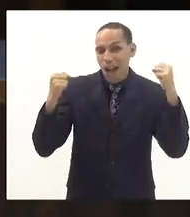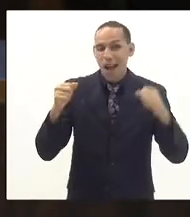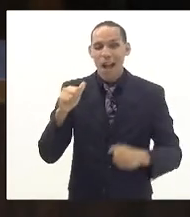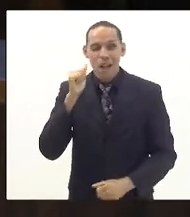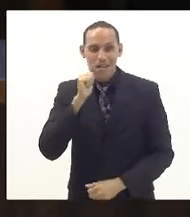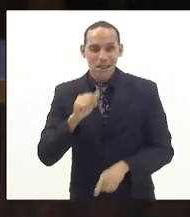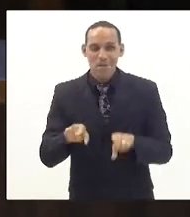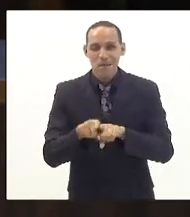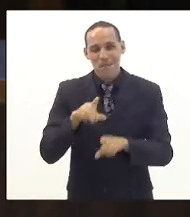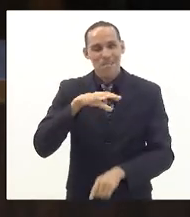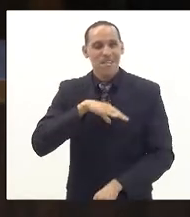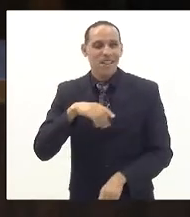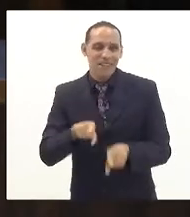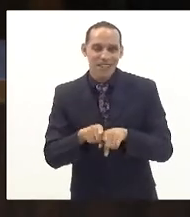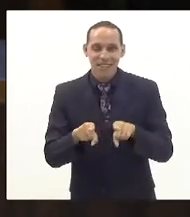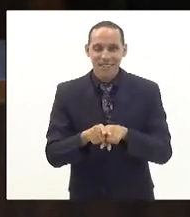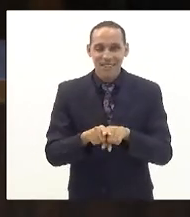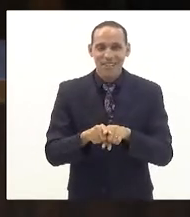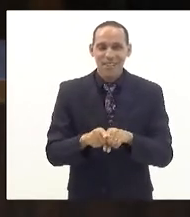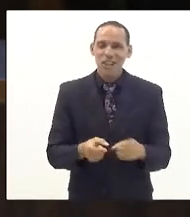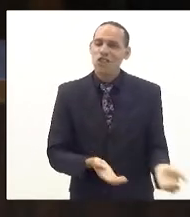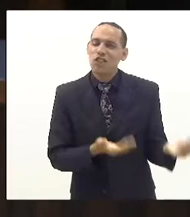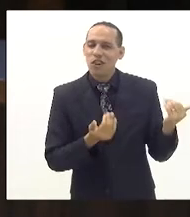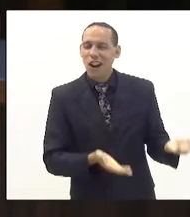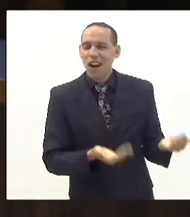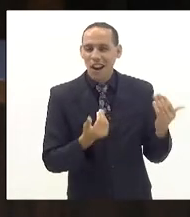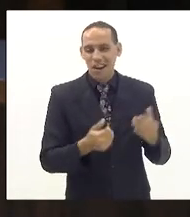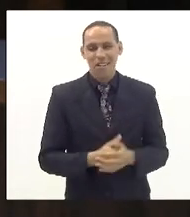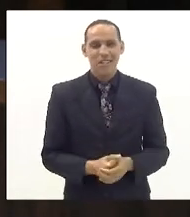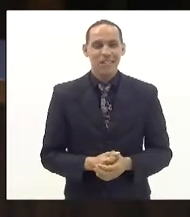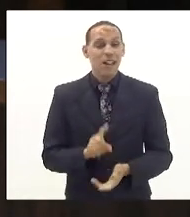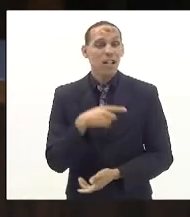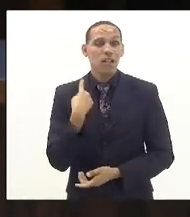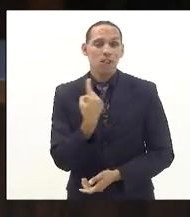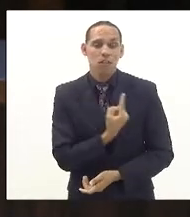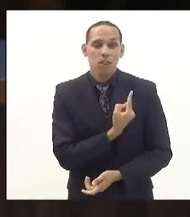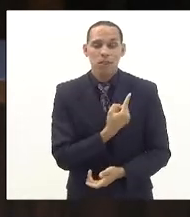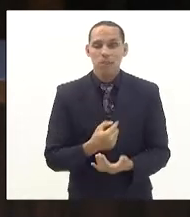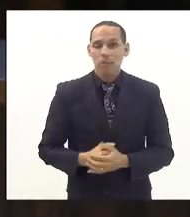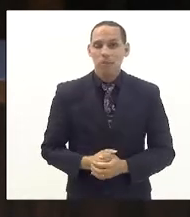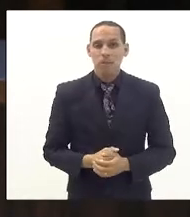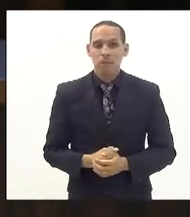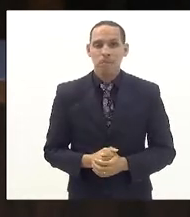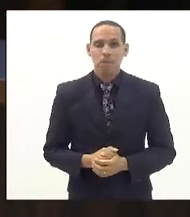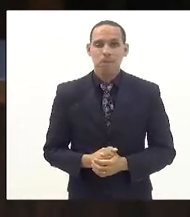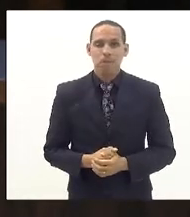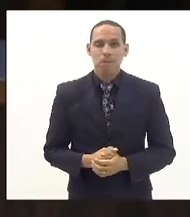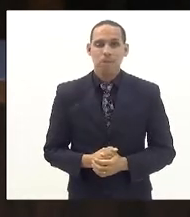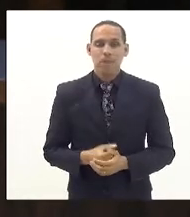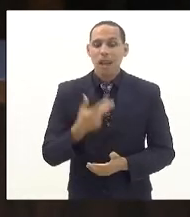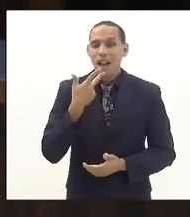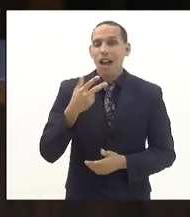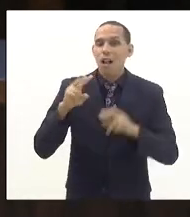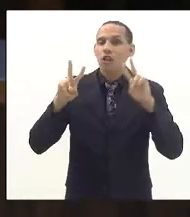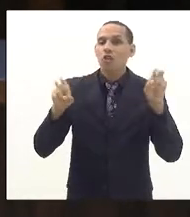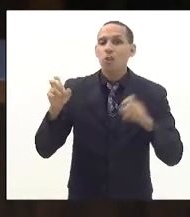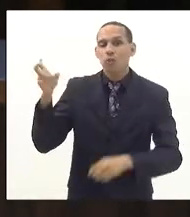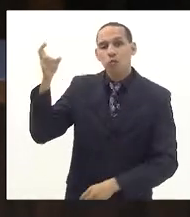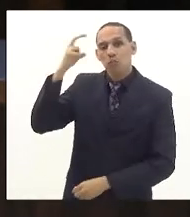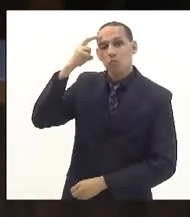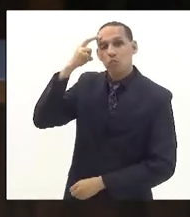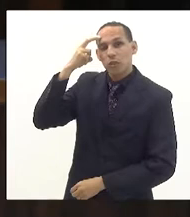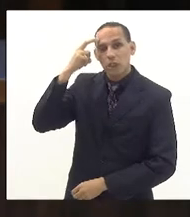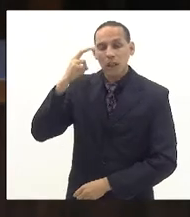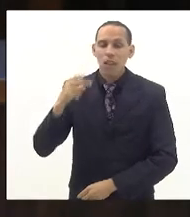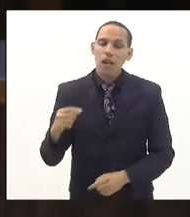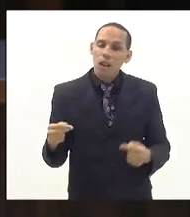do Vasco, torcida jovem. Quando falamos de cultura,